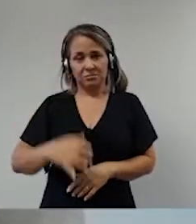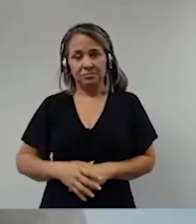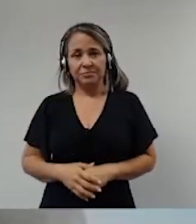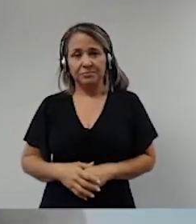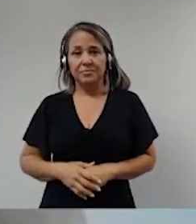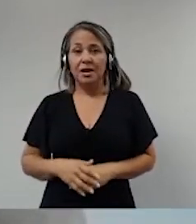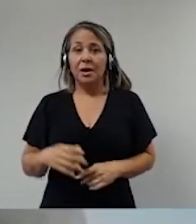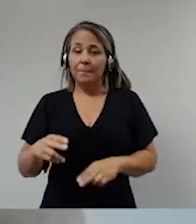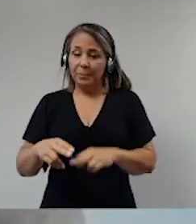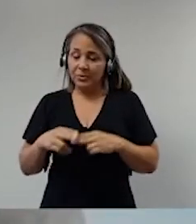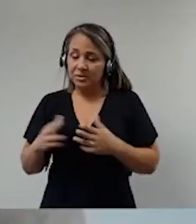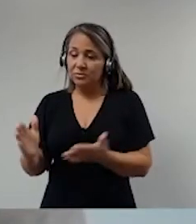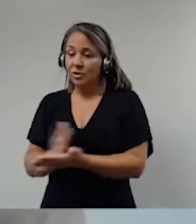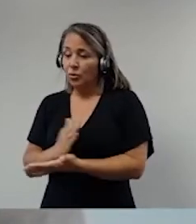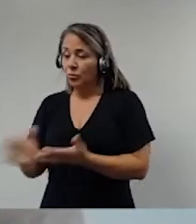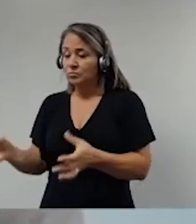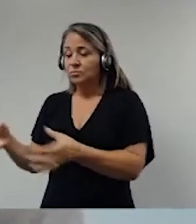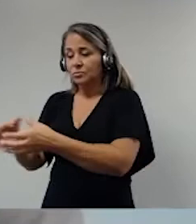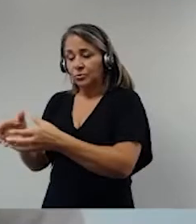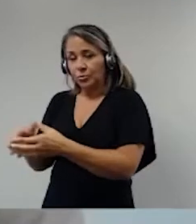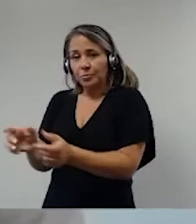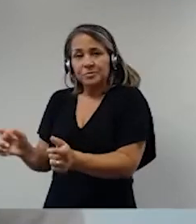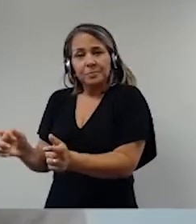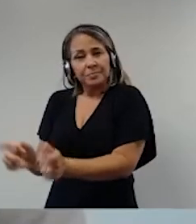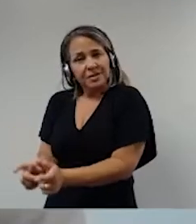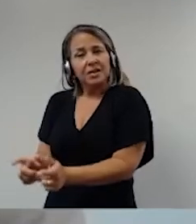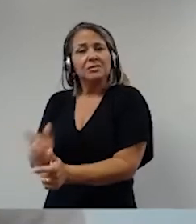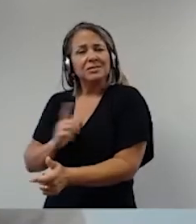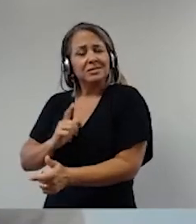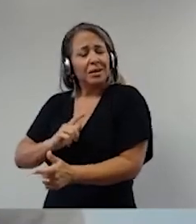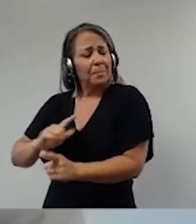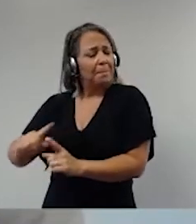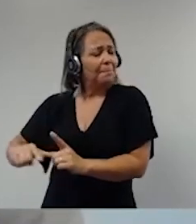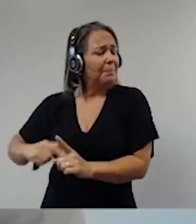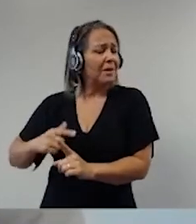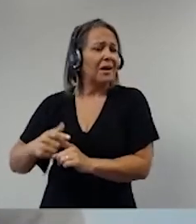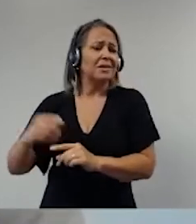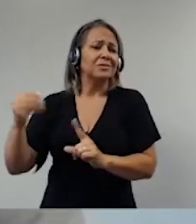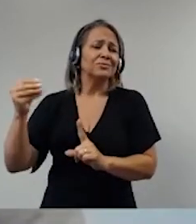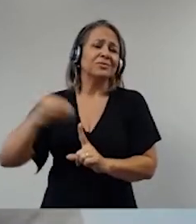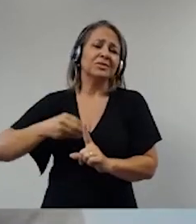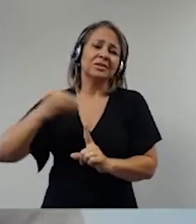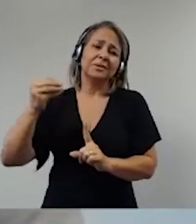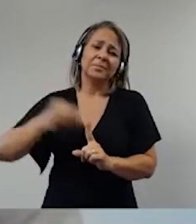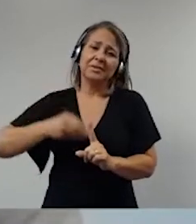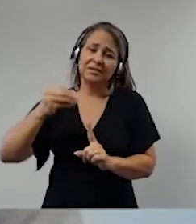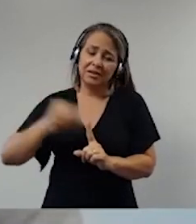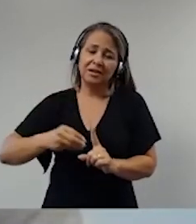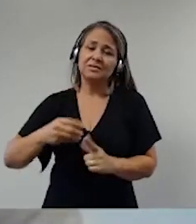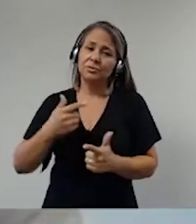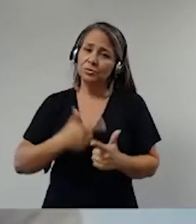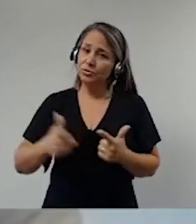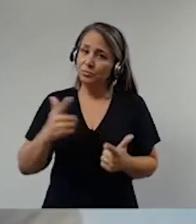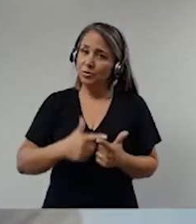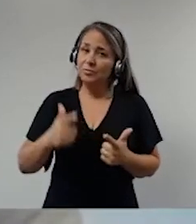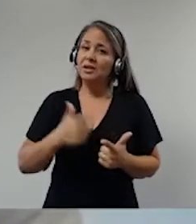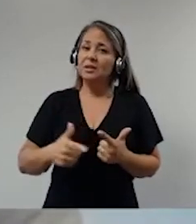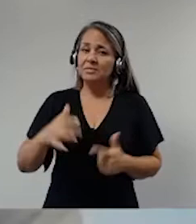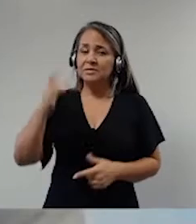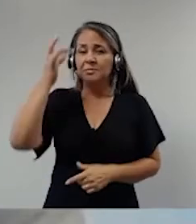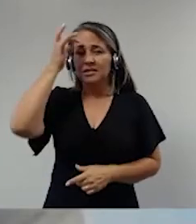que minorias raciais são as mais vulneráveis a problemas de ordem